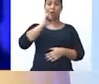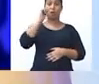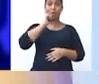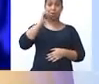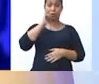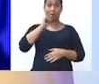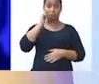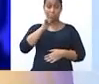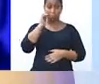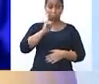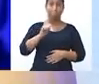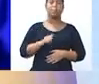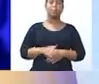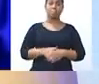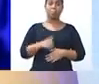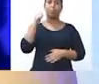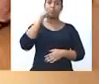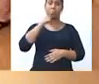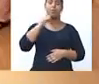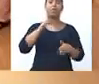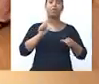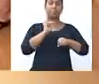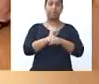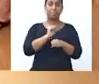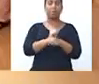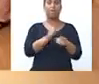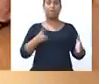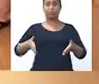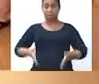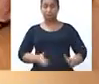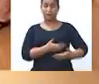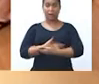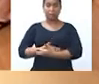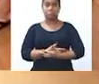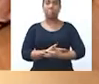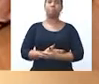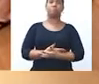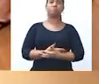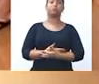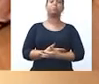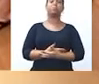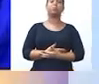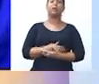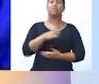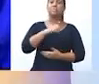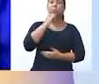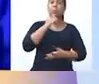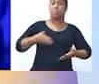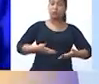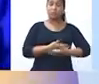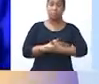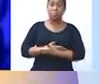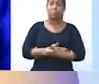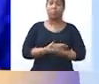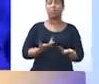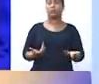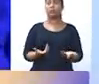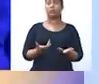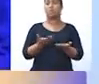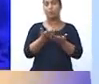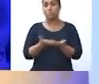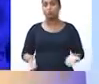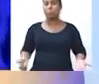para bolsista. Isso já é uma coisa muito importante, porque aí o fato de você ter um bebê não te impede de